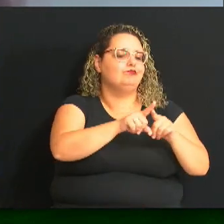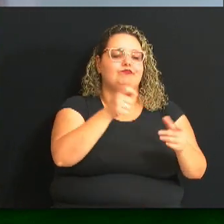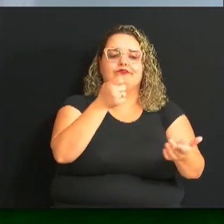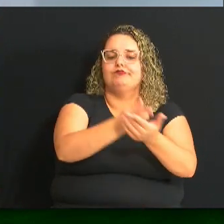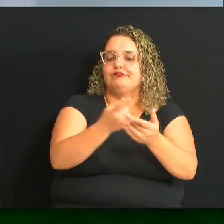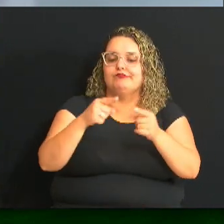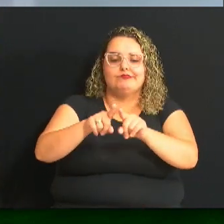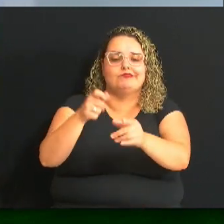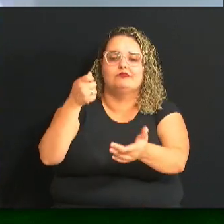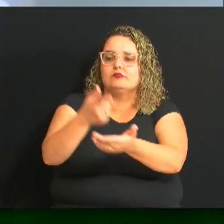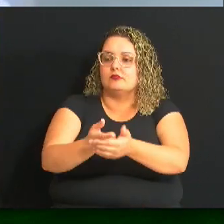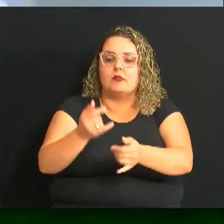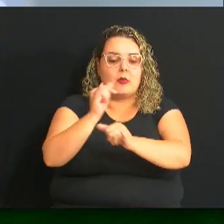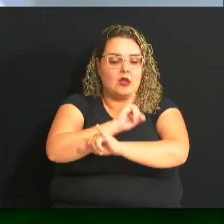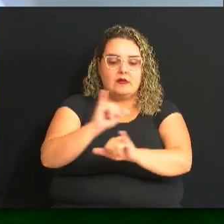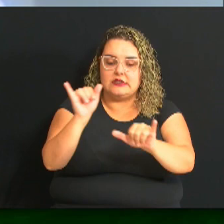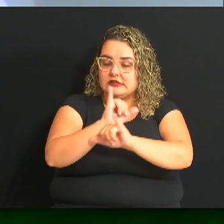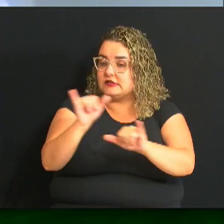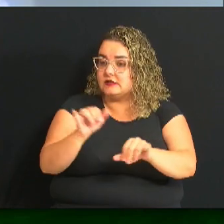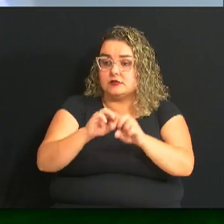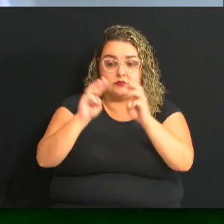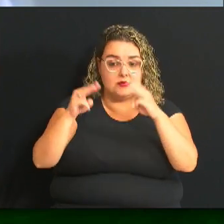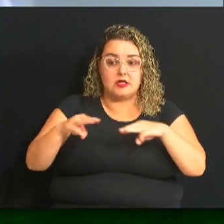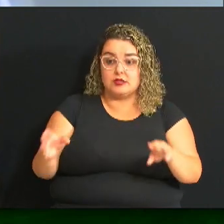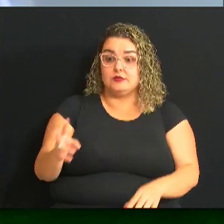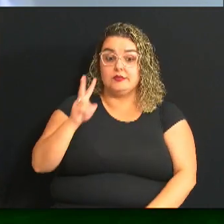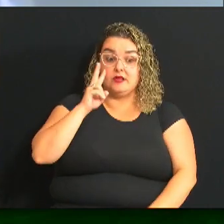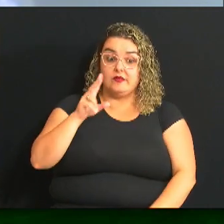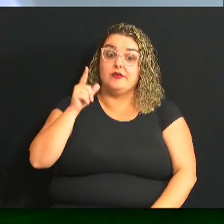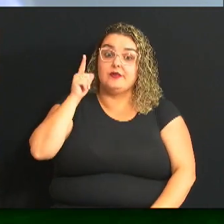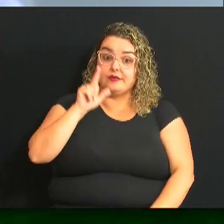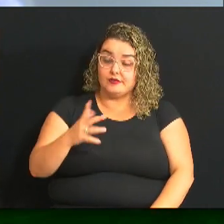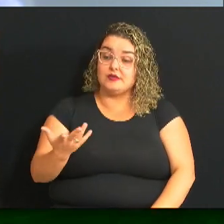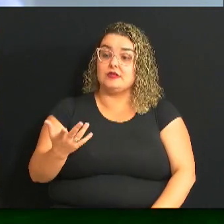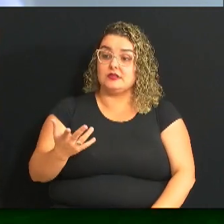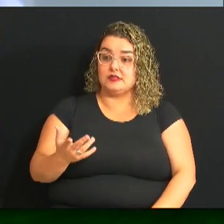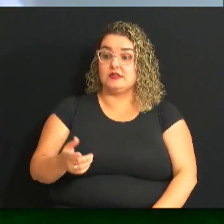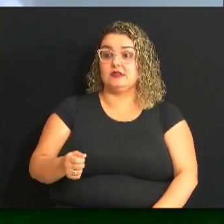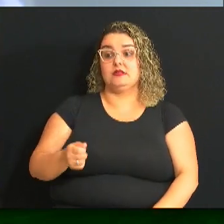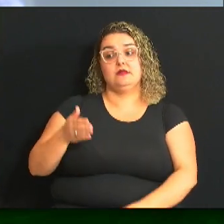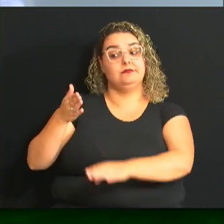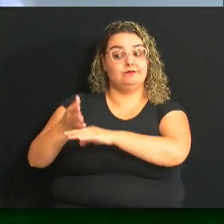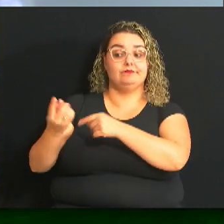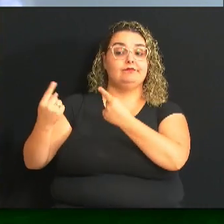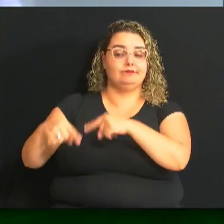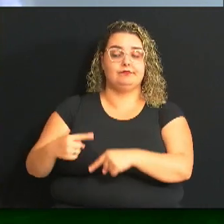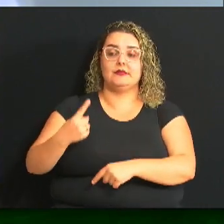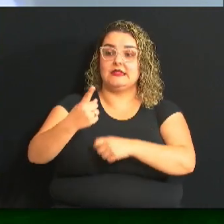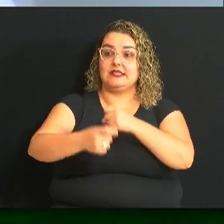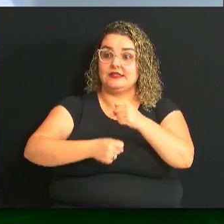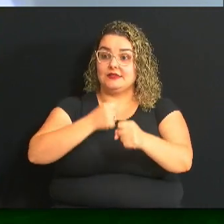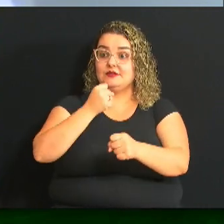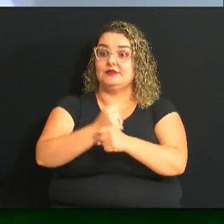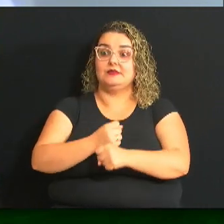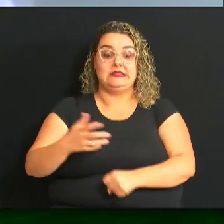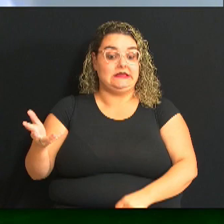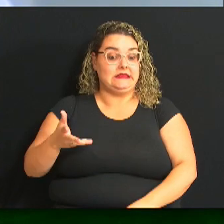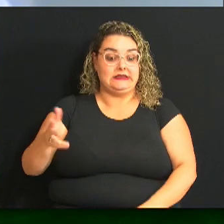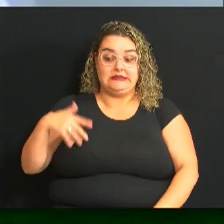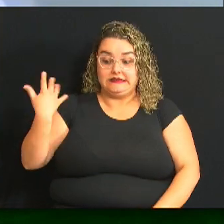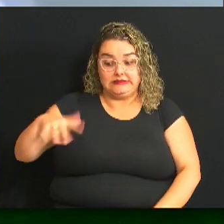fazer divulgação, marketing, para ver o que a gente vai fazer para conseguir. Então, esse um ano aí, estamos correndo